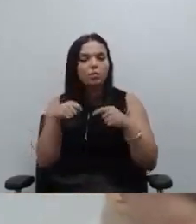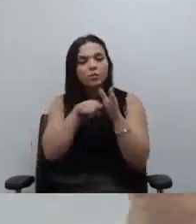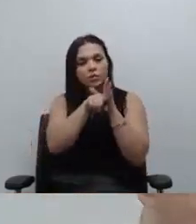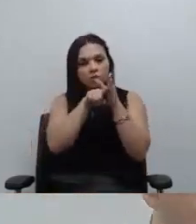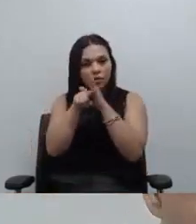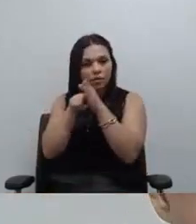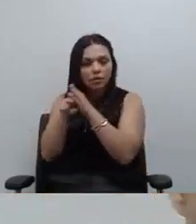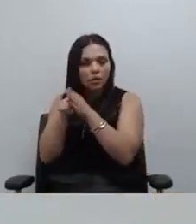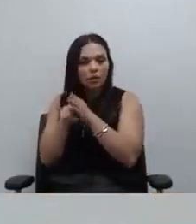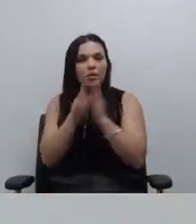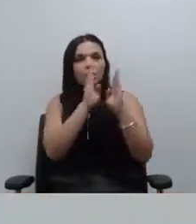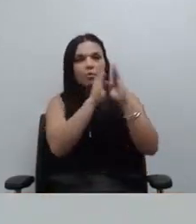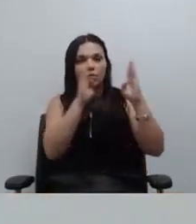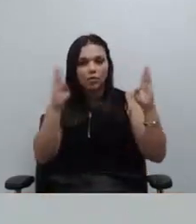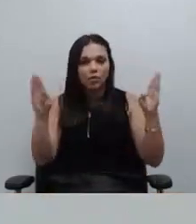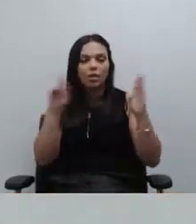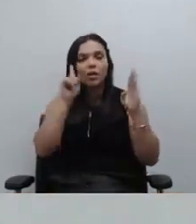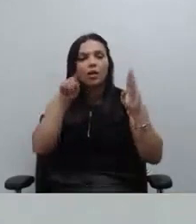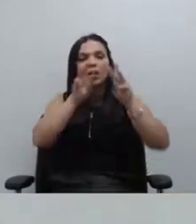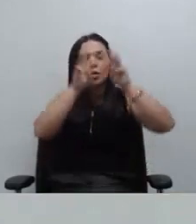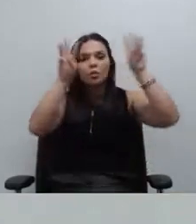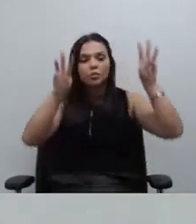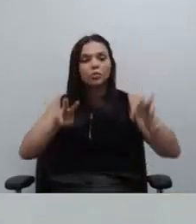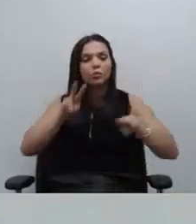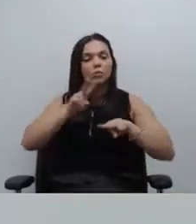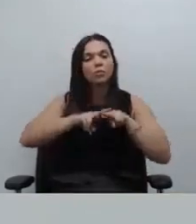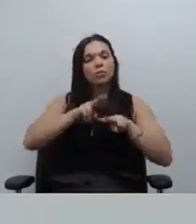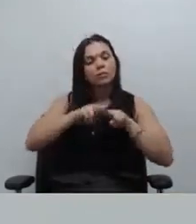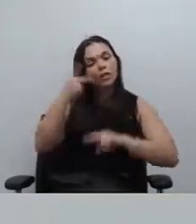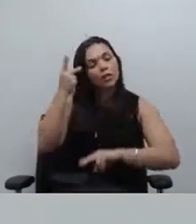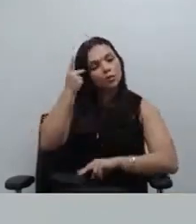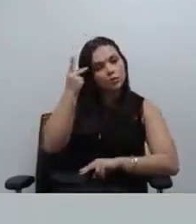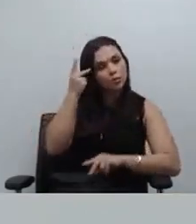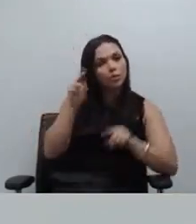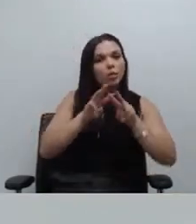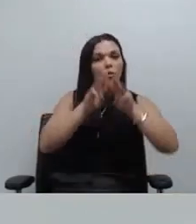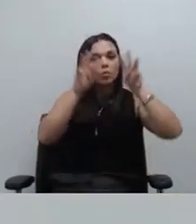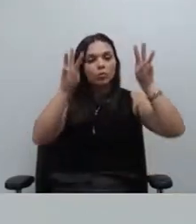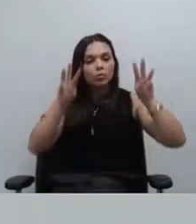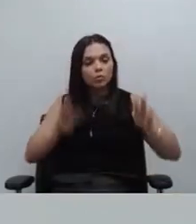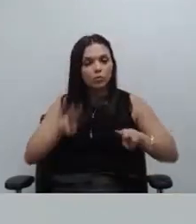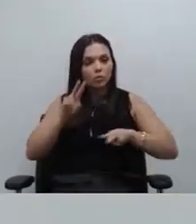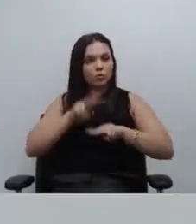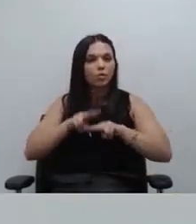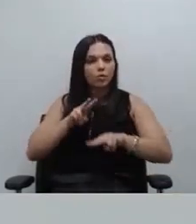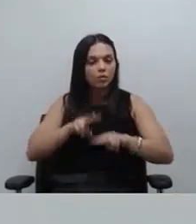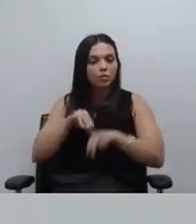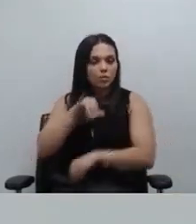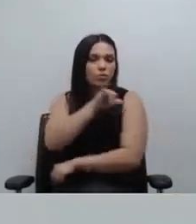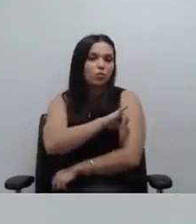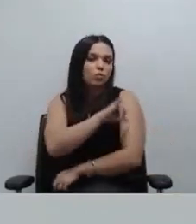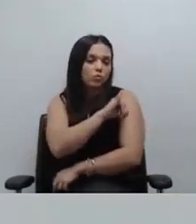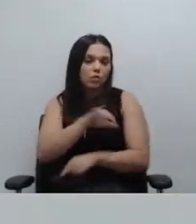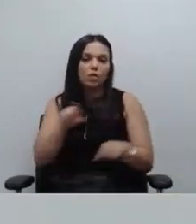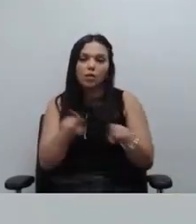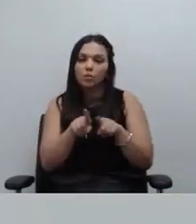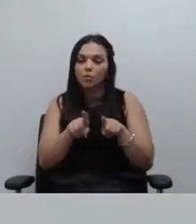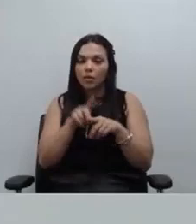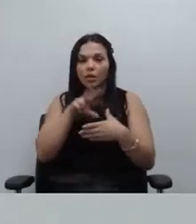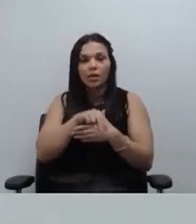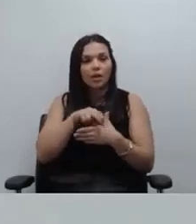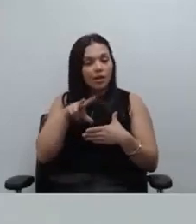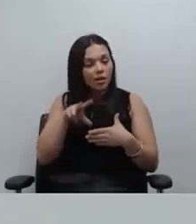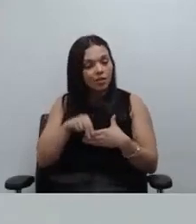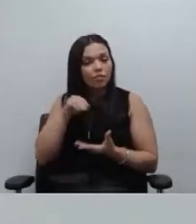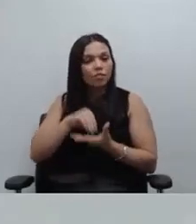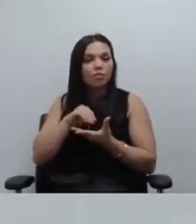Arquivo Nacional, do Museu Penitenciário de São Paulo e do Museu Penitenciário do Rio de Janeiro, dentre outros órgãos que ainda não possuem todos os arquivos